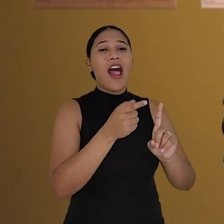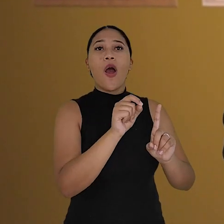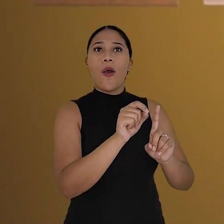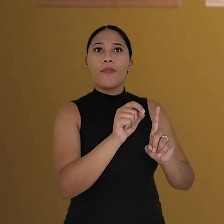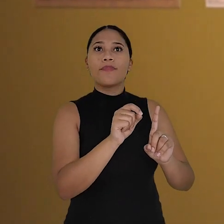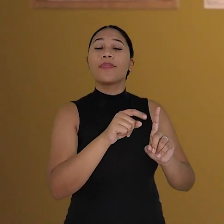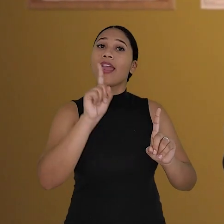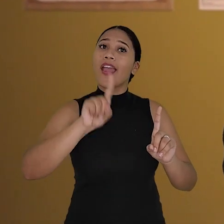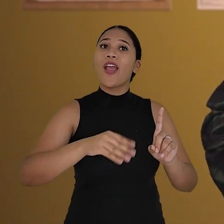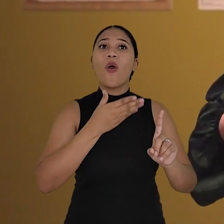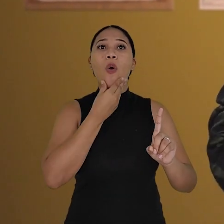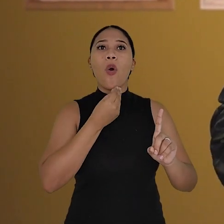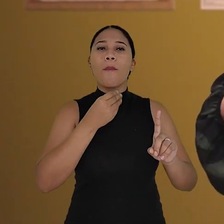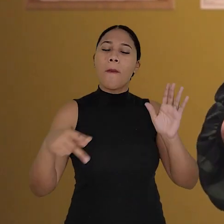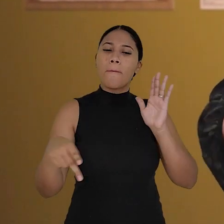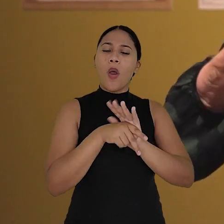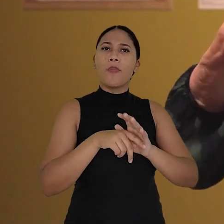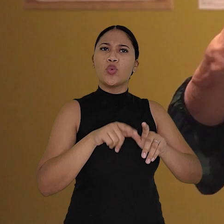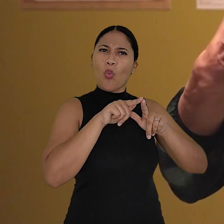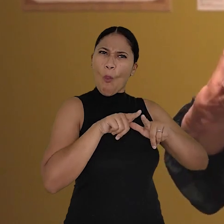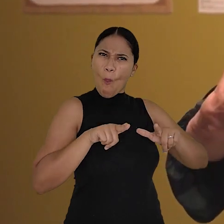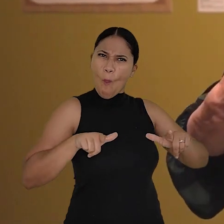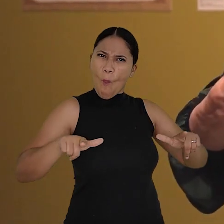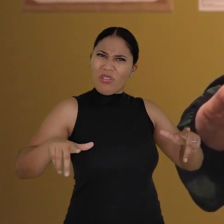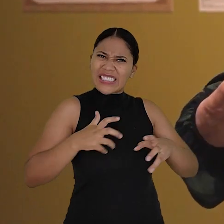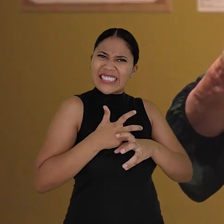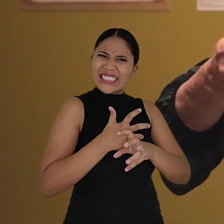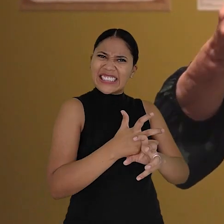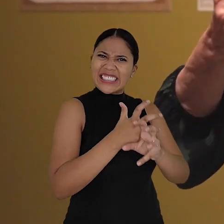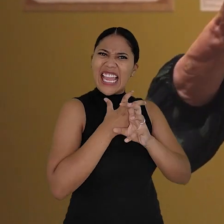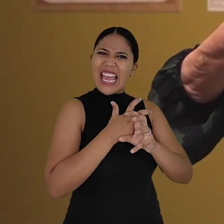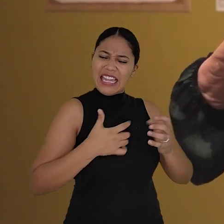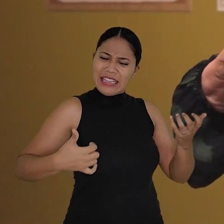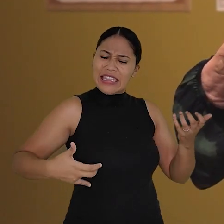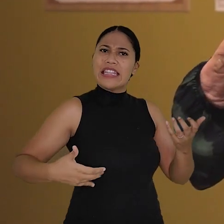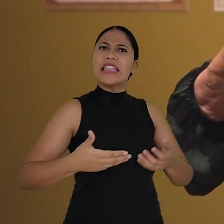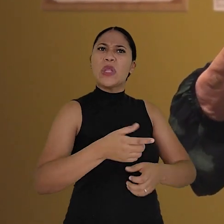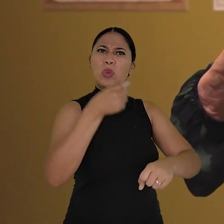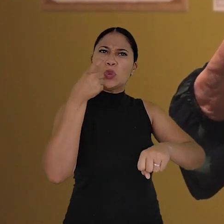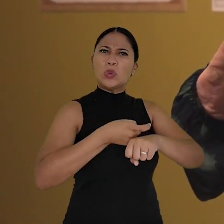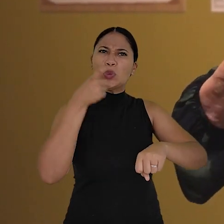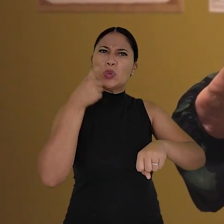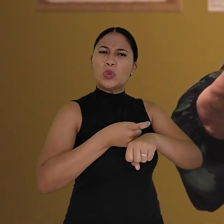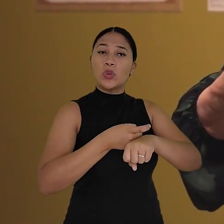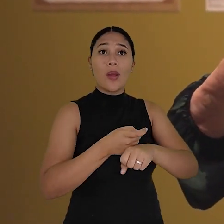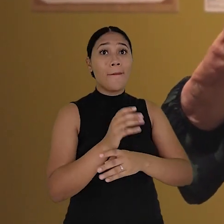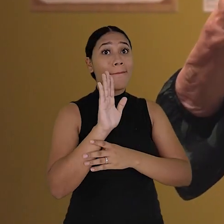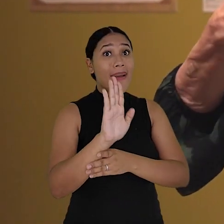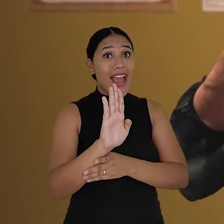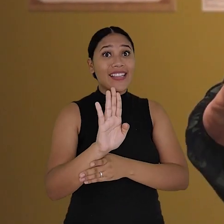bonita. Ele dizia que ele era um homem do sertão, um homem do sertão